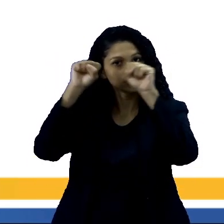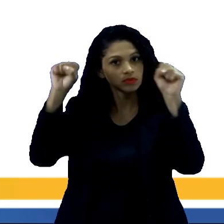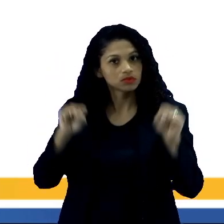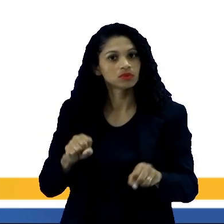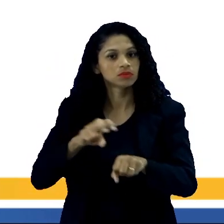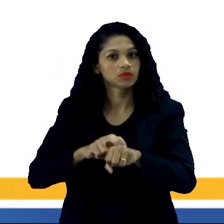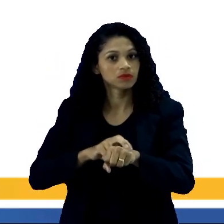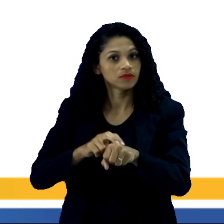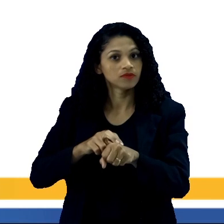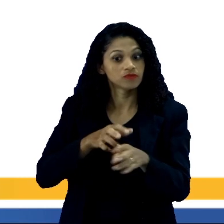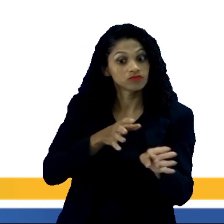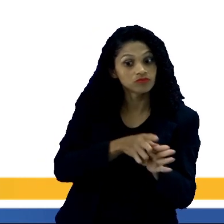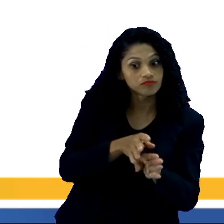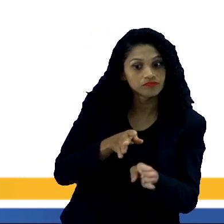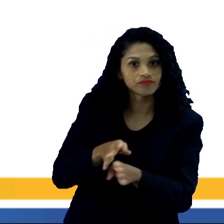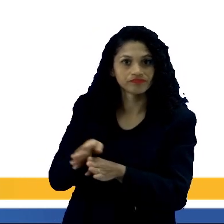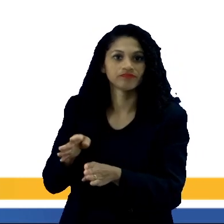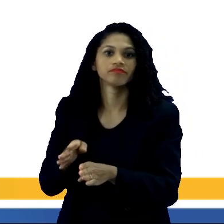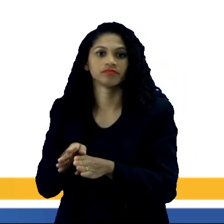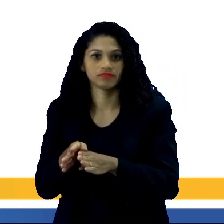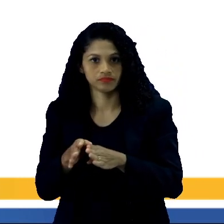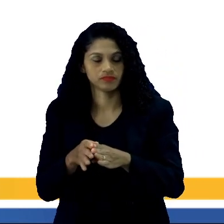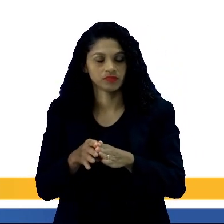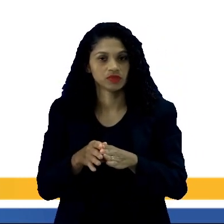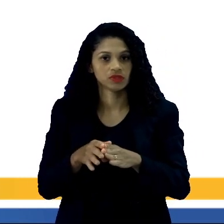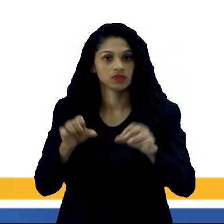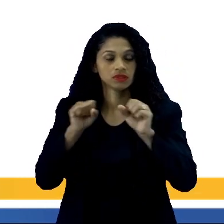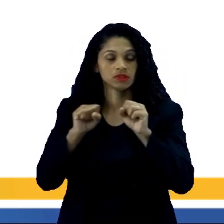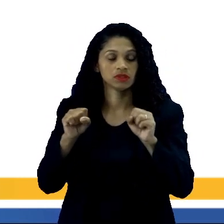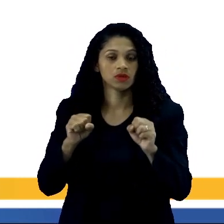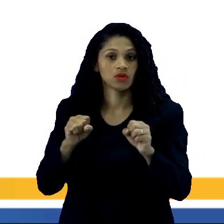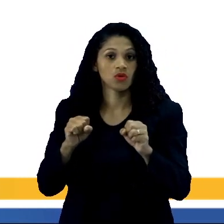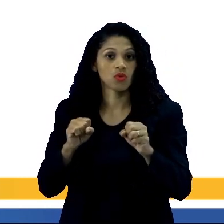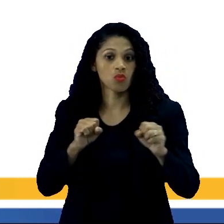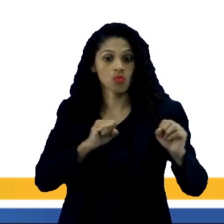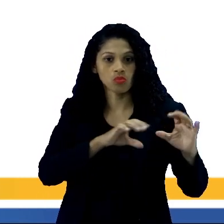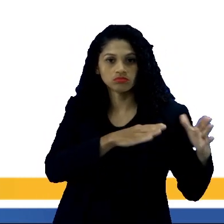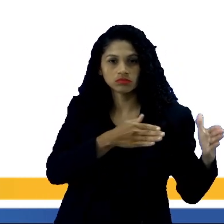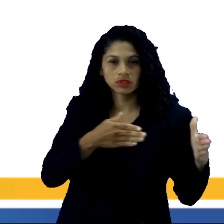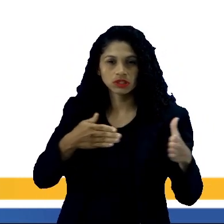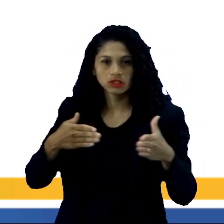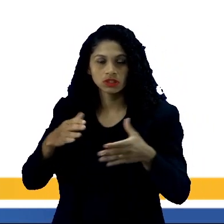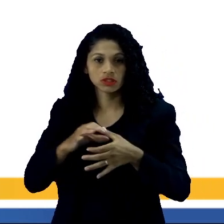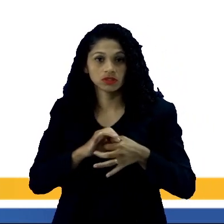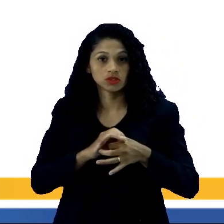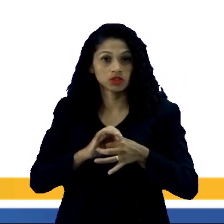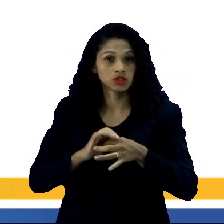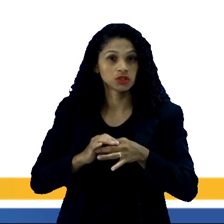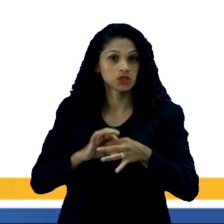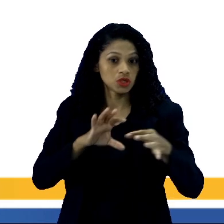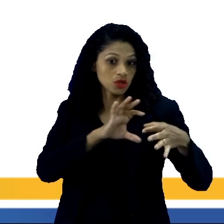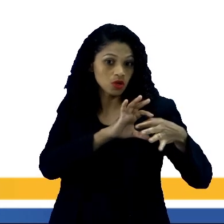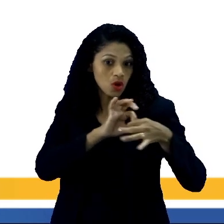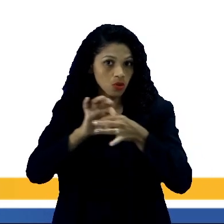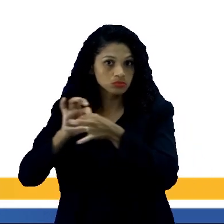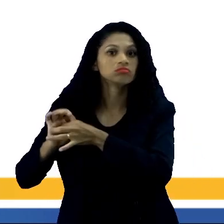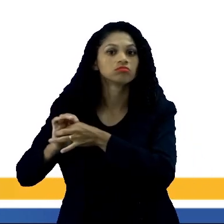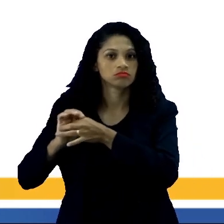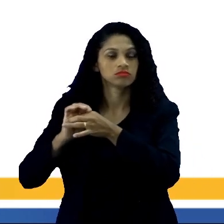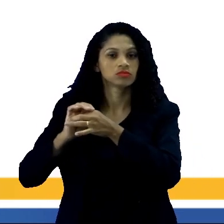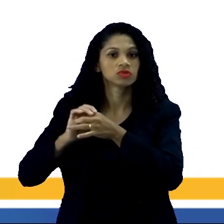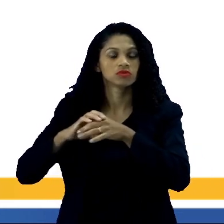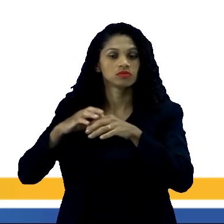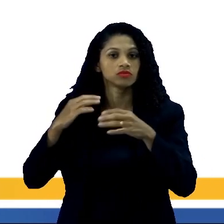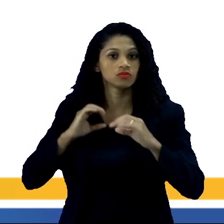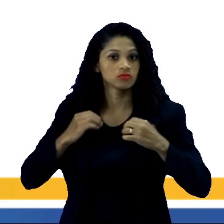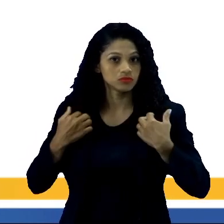esse sistema nervoso nós podemos definir como a rede de comunicações do organismo. E esse sistema, por ser um